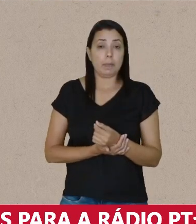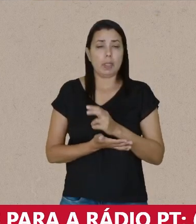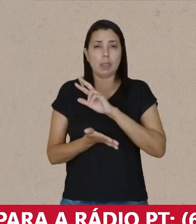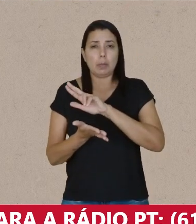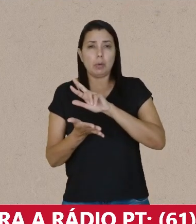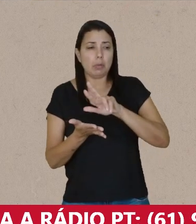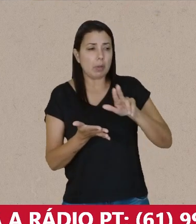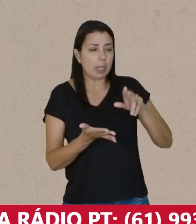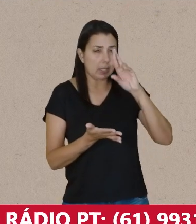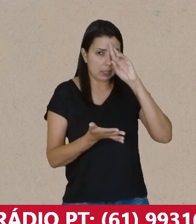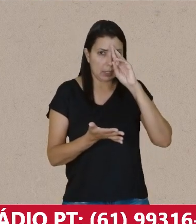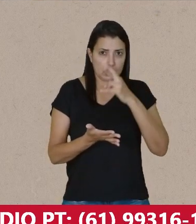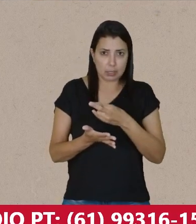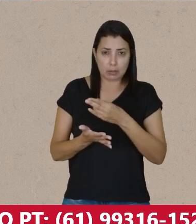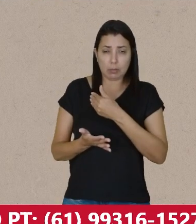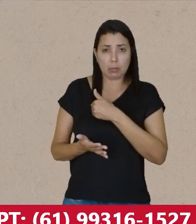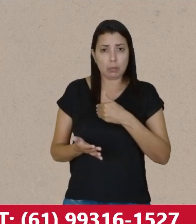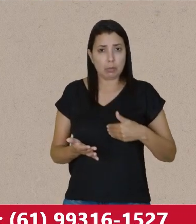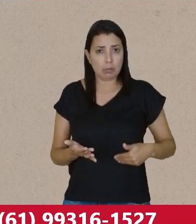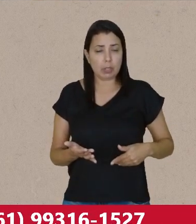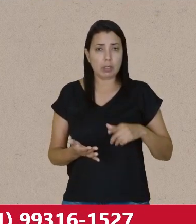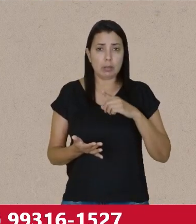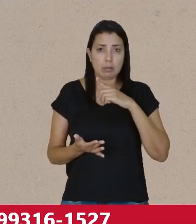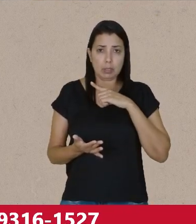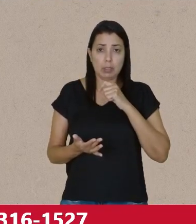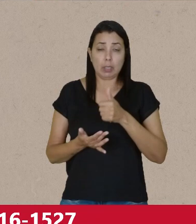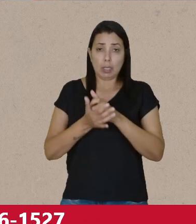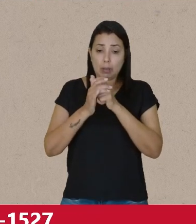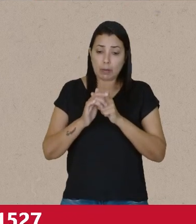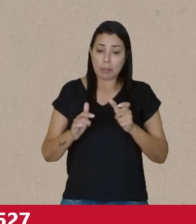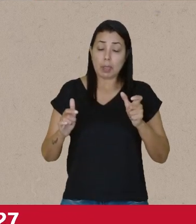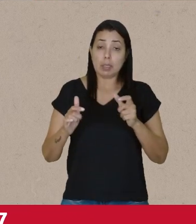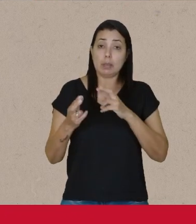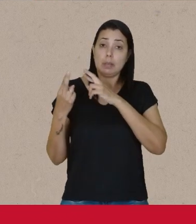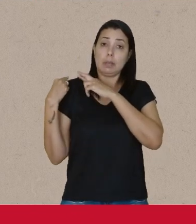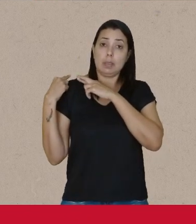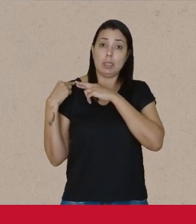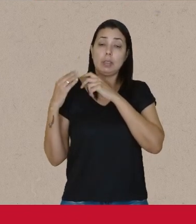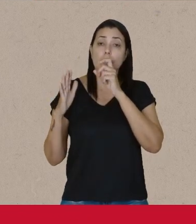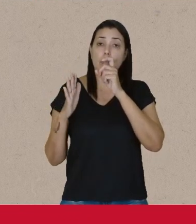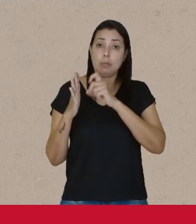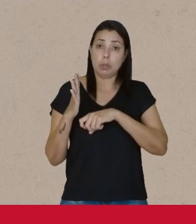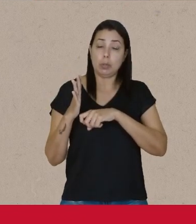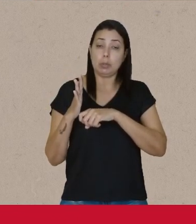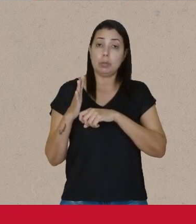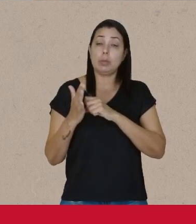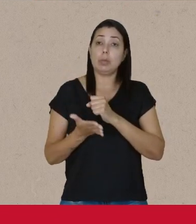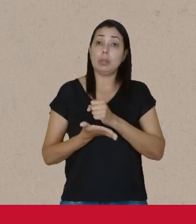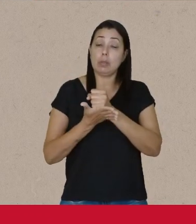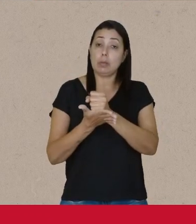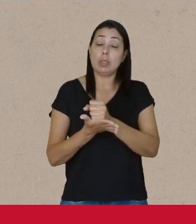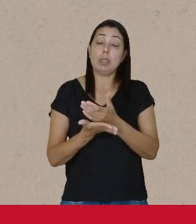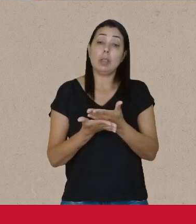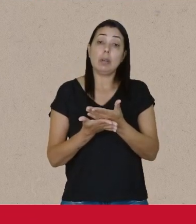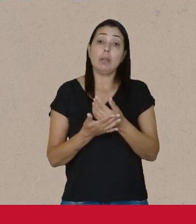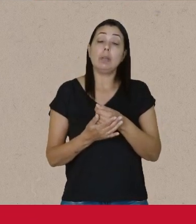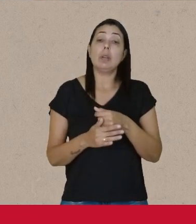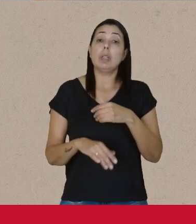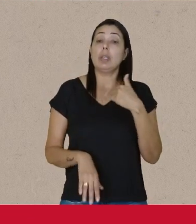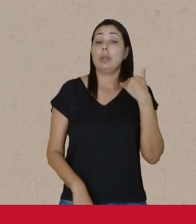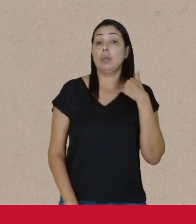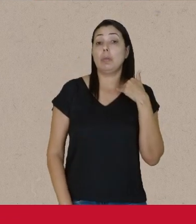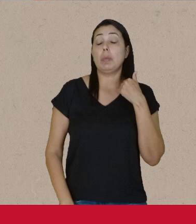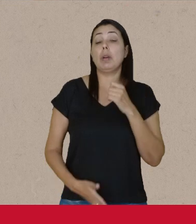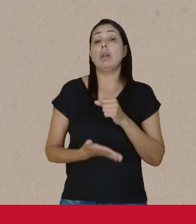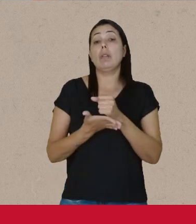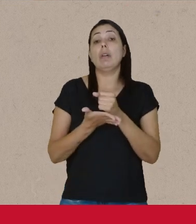série de razões, o governo tem uma imensa responsabilidade nessa inflação pelo lado da oferta. Bom, o que o Banco Central faz? Dada